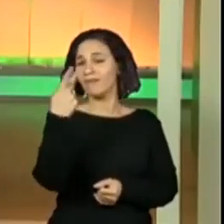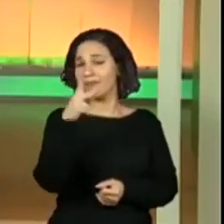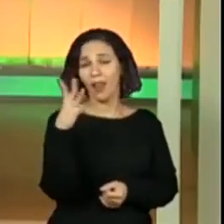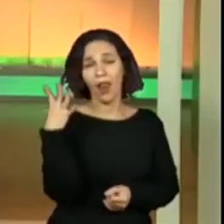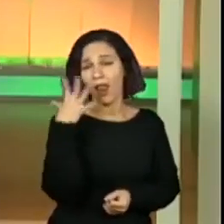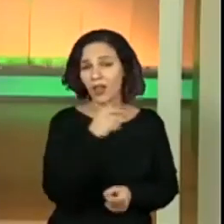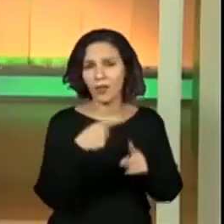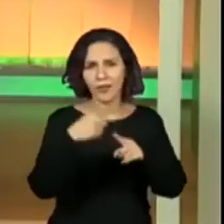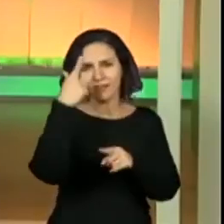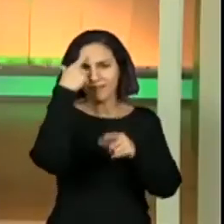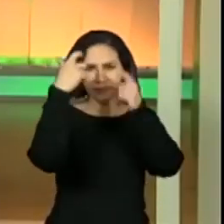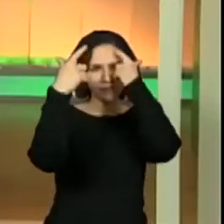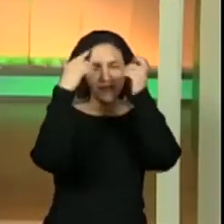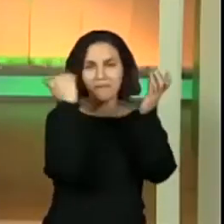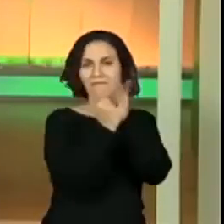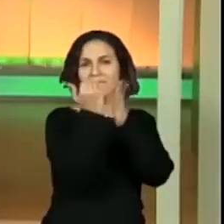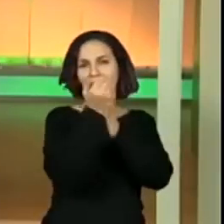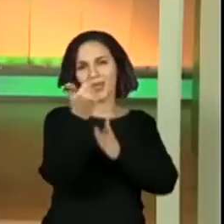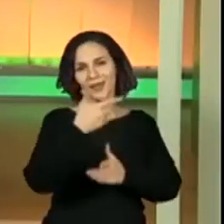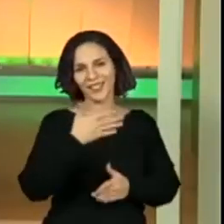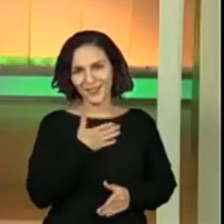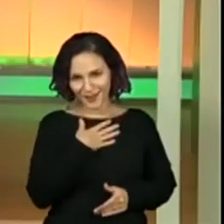vocês são bem mais criativos.